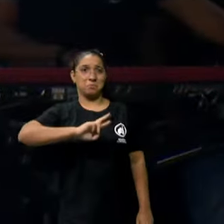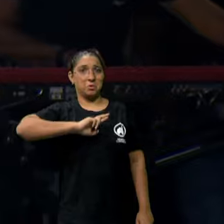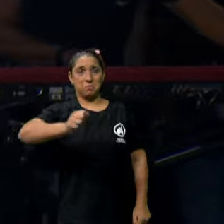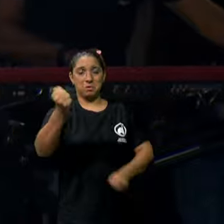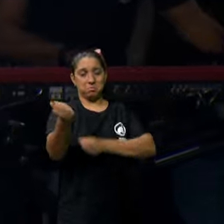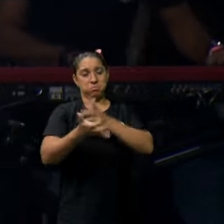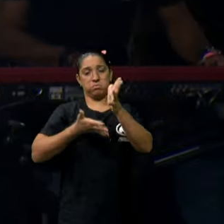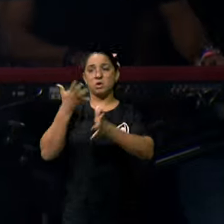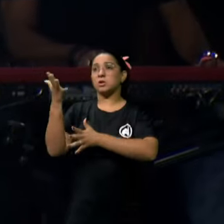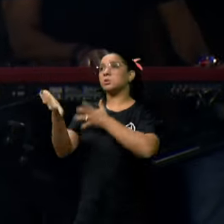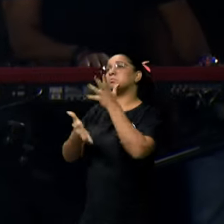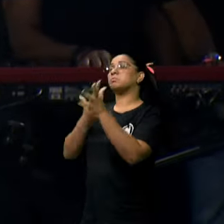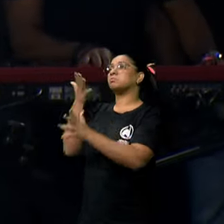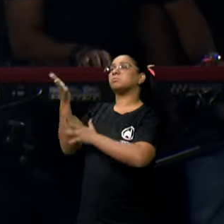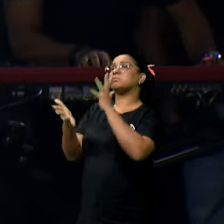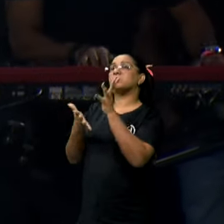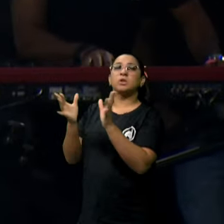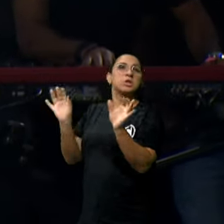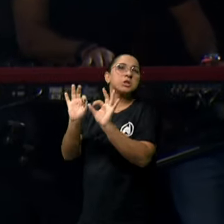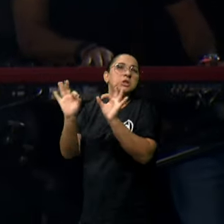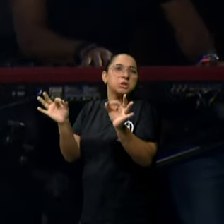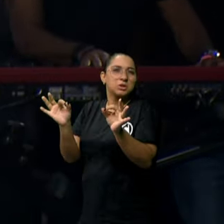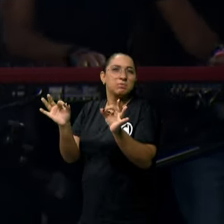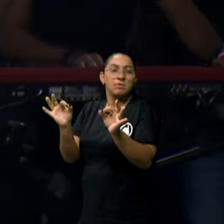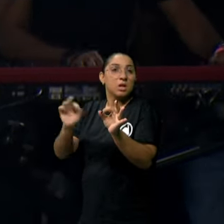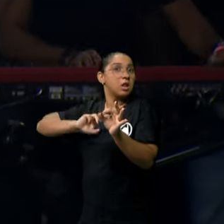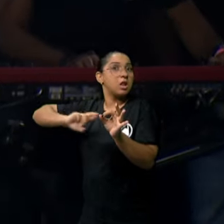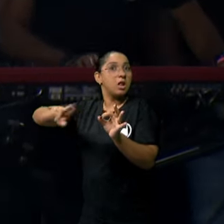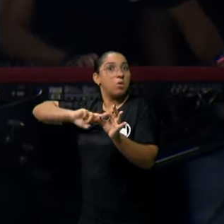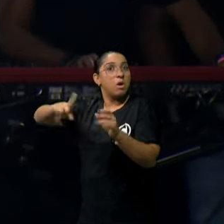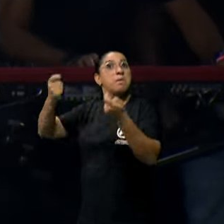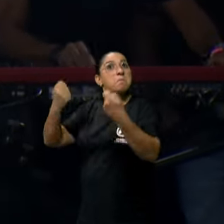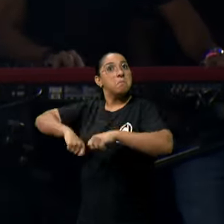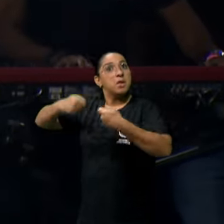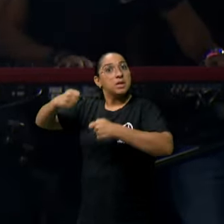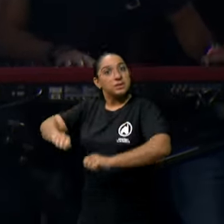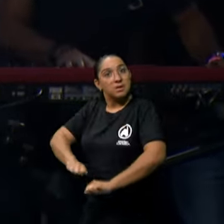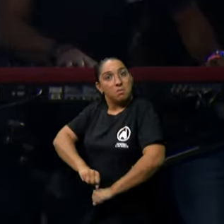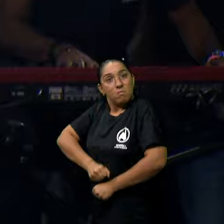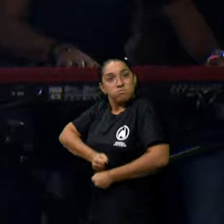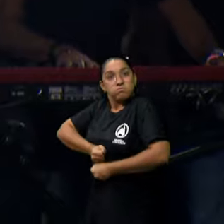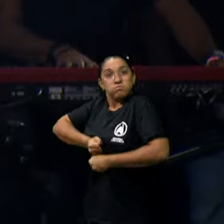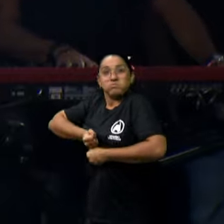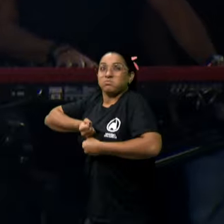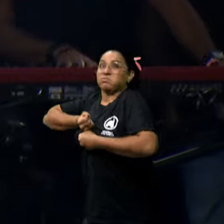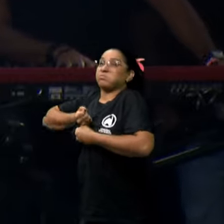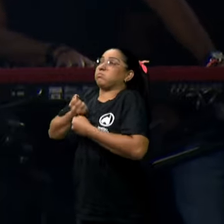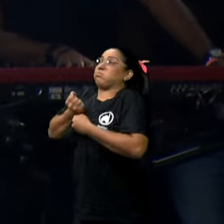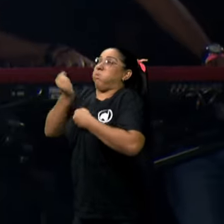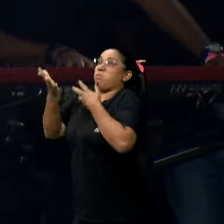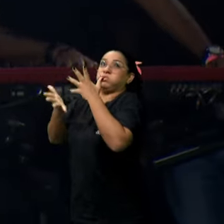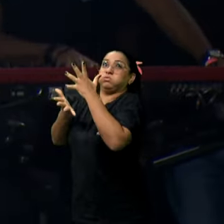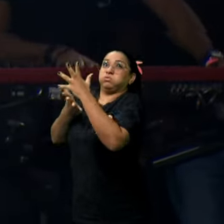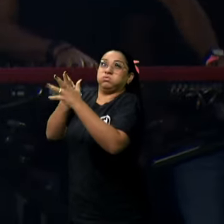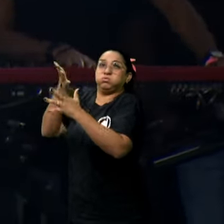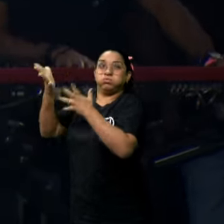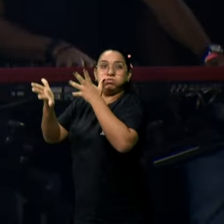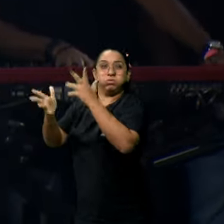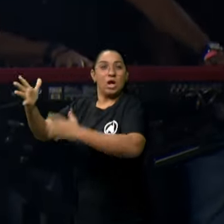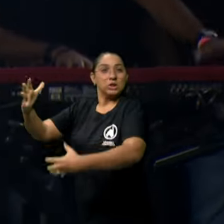ela tem que vir por dentro ela tem que encher você tem que sentir literalmente o seu ventre